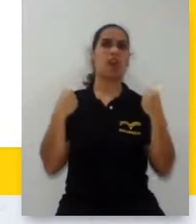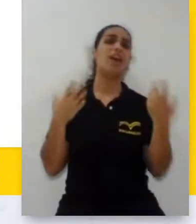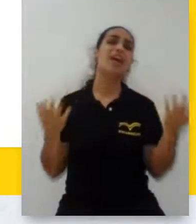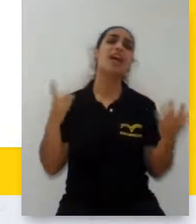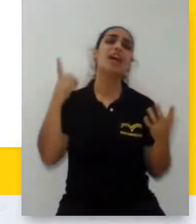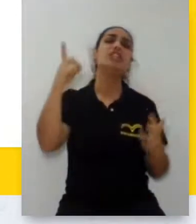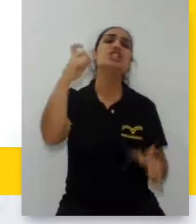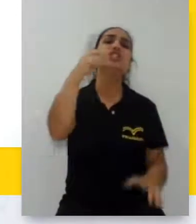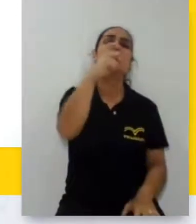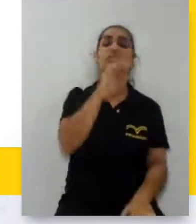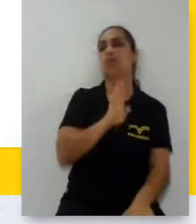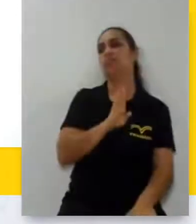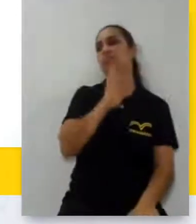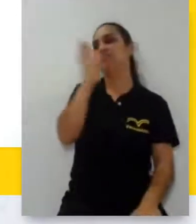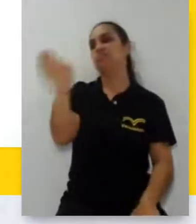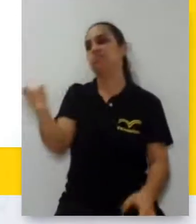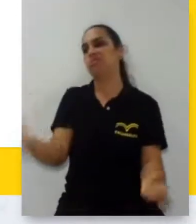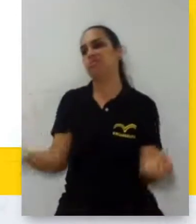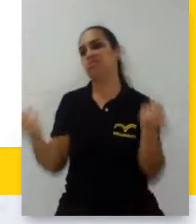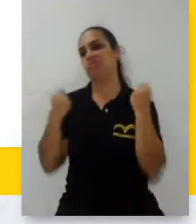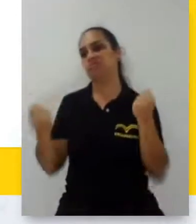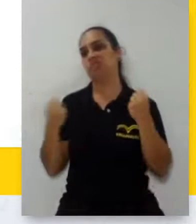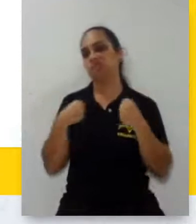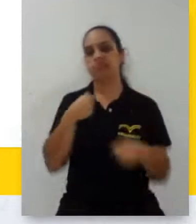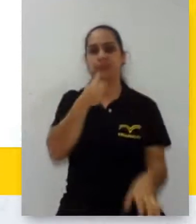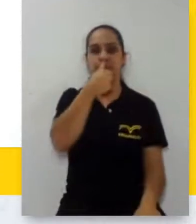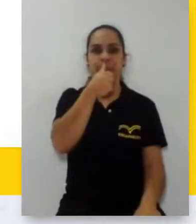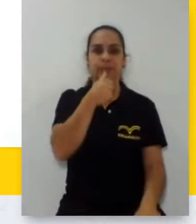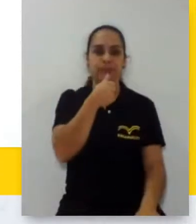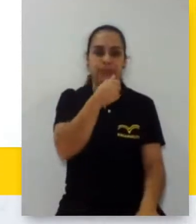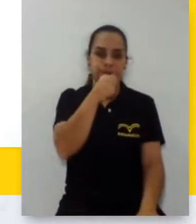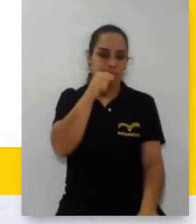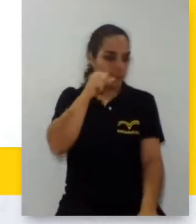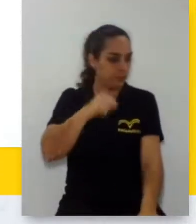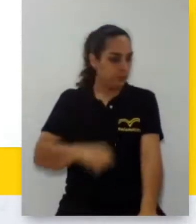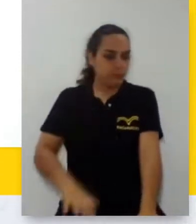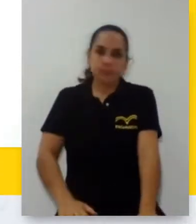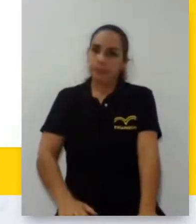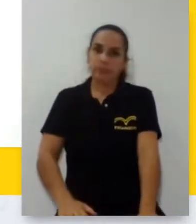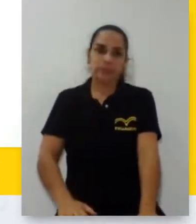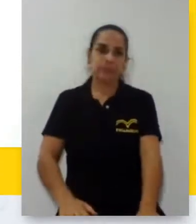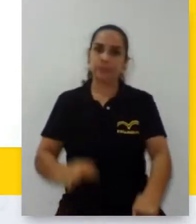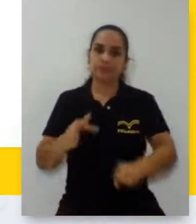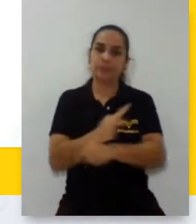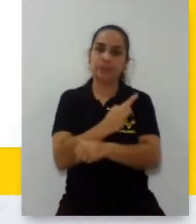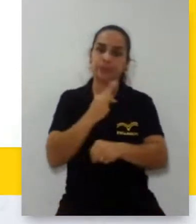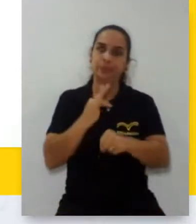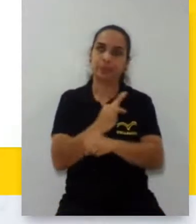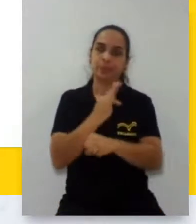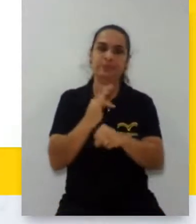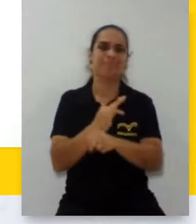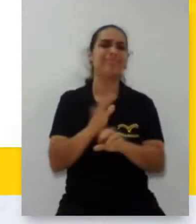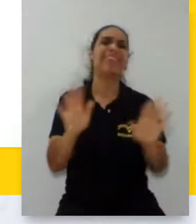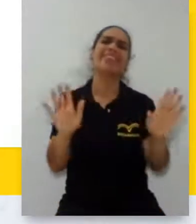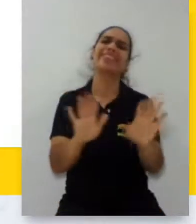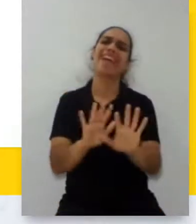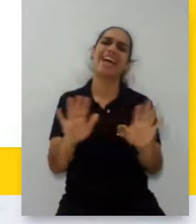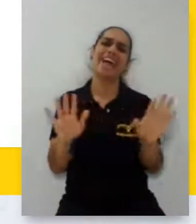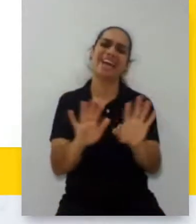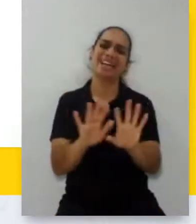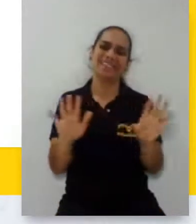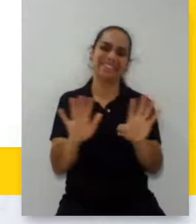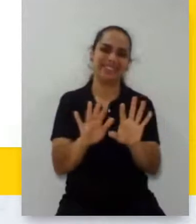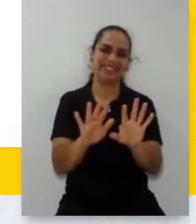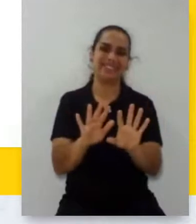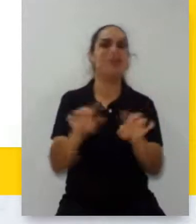hábito. Incorporar aquele hábito na tua vida vai ser mais complicado. Então, faça algo que você vai gostar, porque isso vai te ajudar a